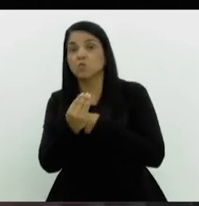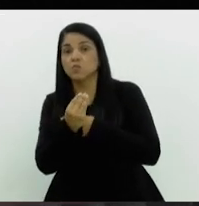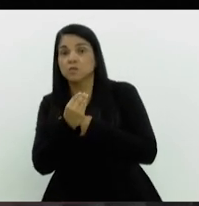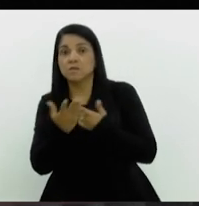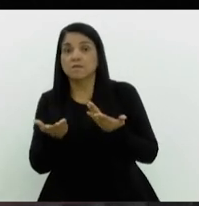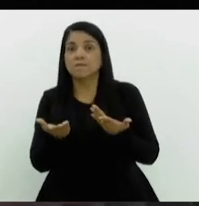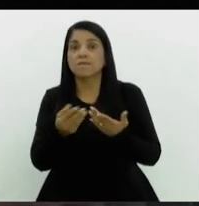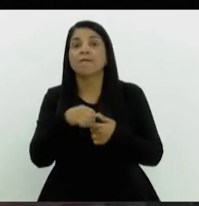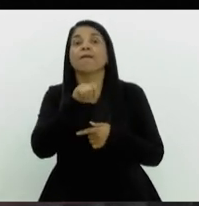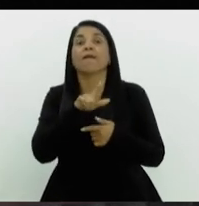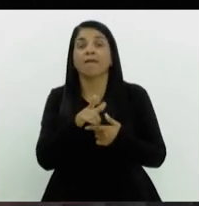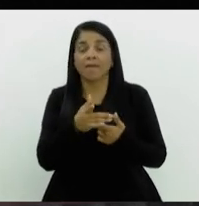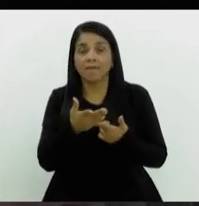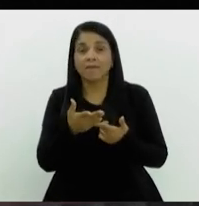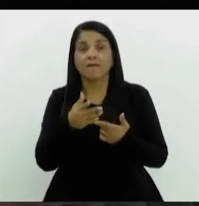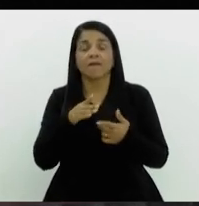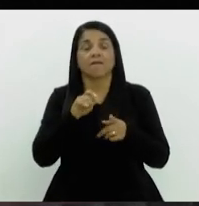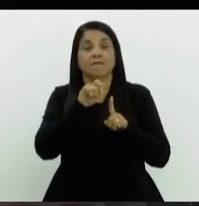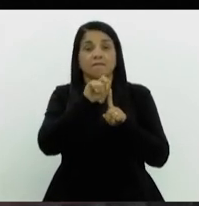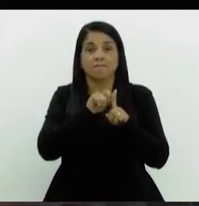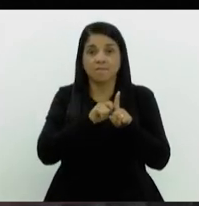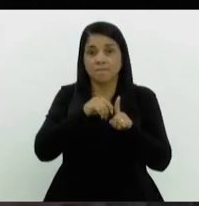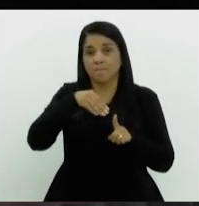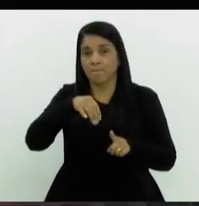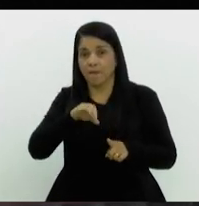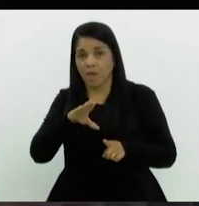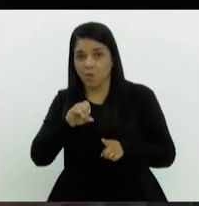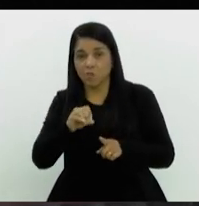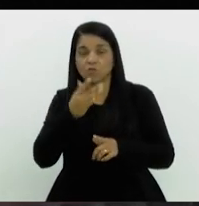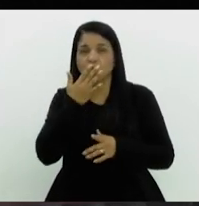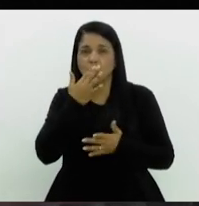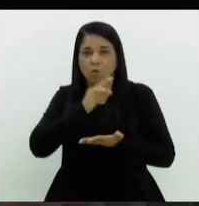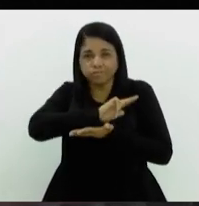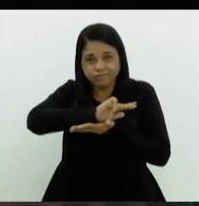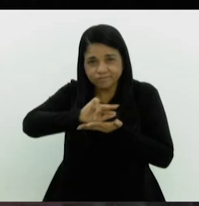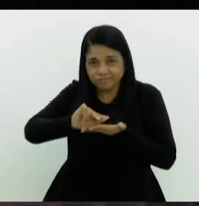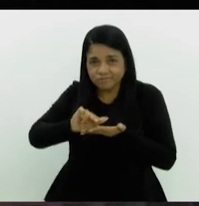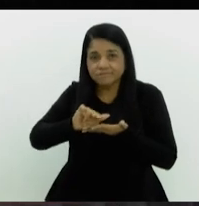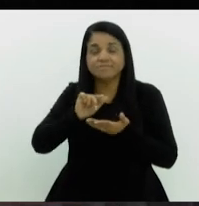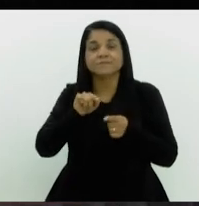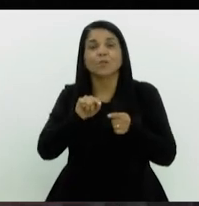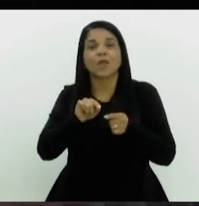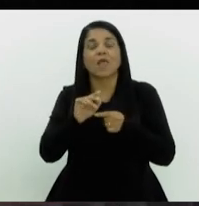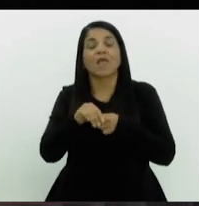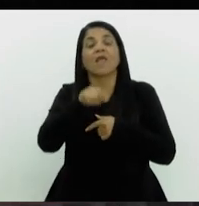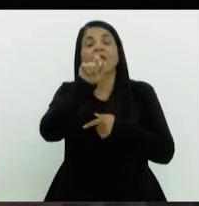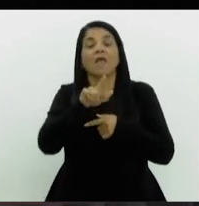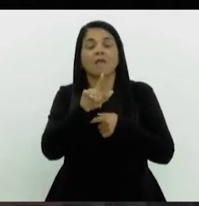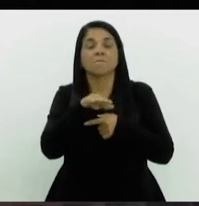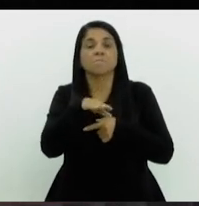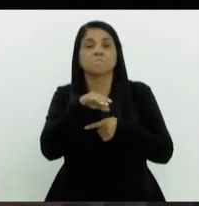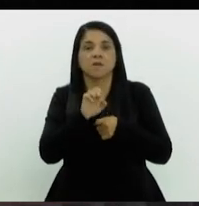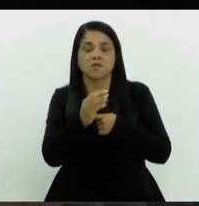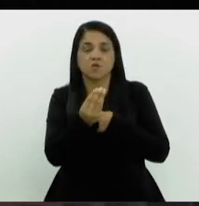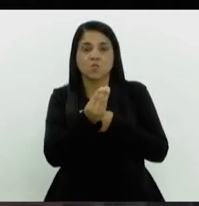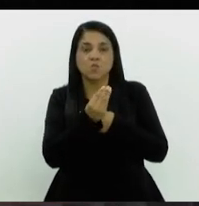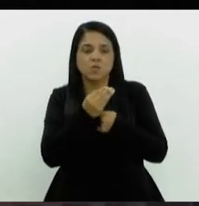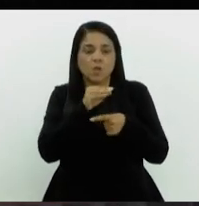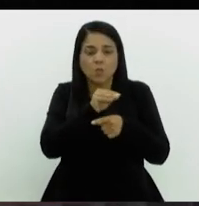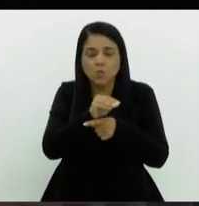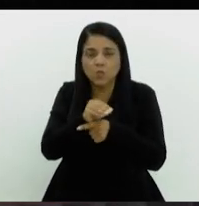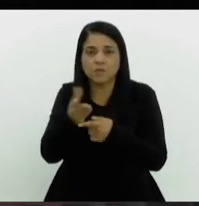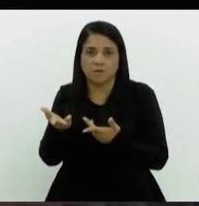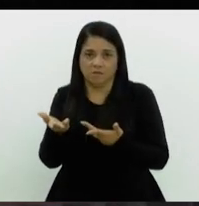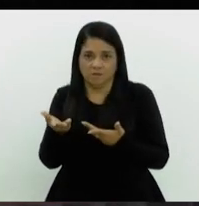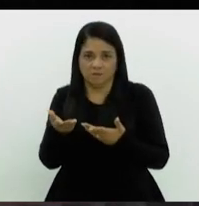Então, a campanha Maio Furta Cor vem exatamente para cuidar de quem está cuidando, que são as mães. E, na